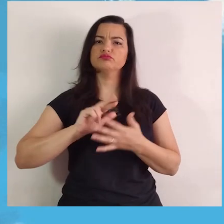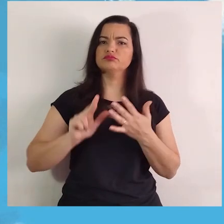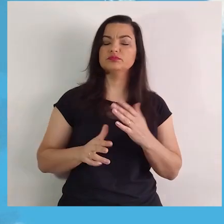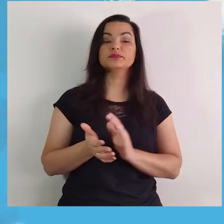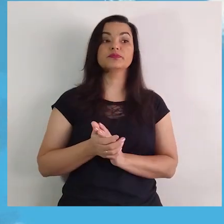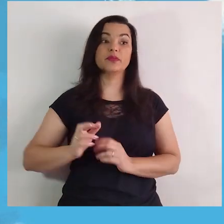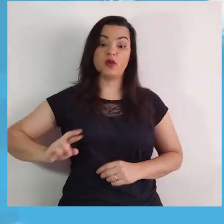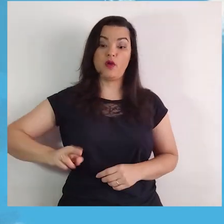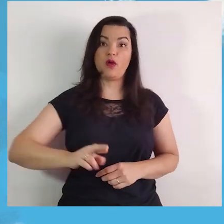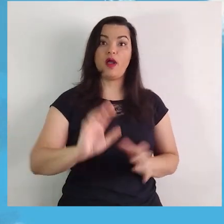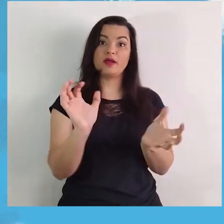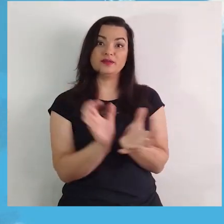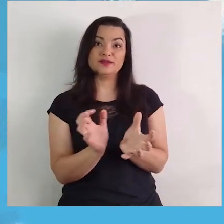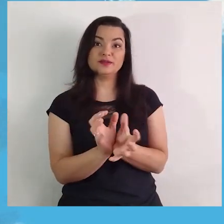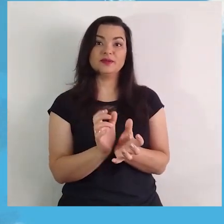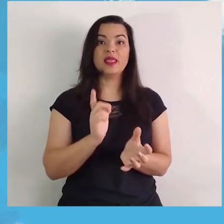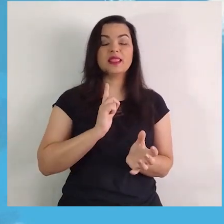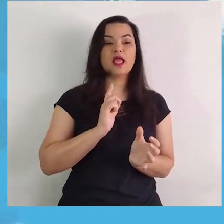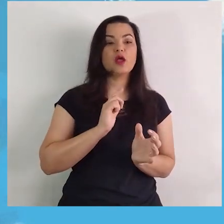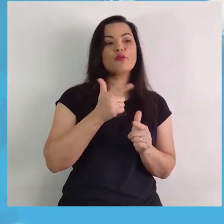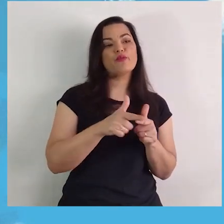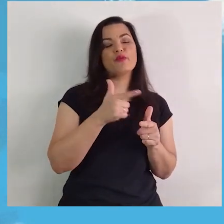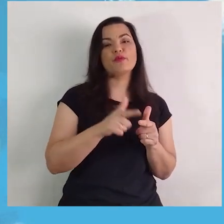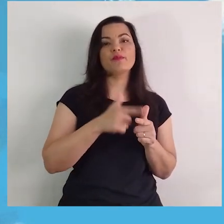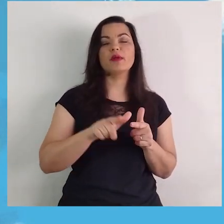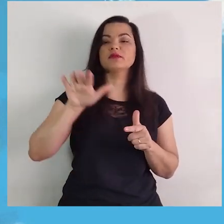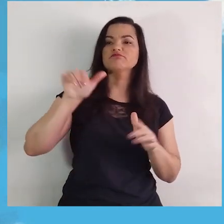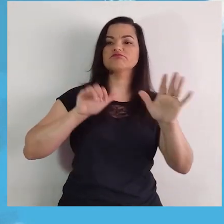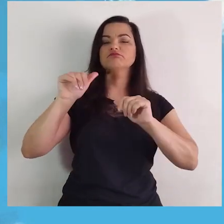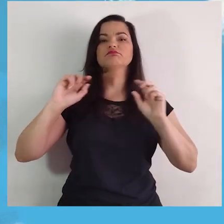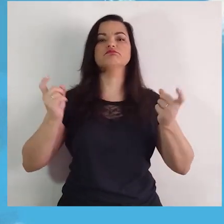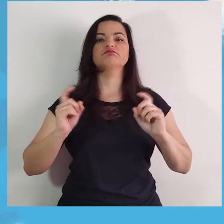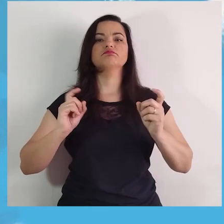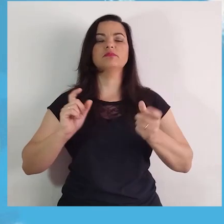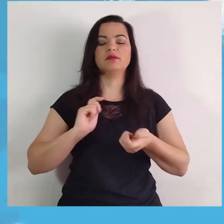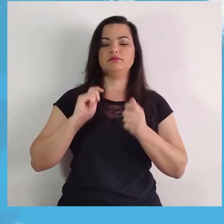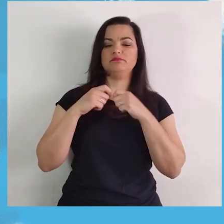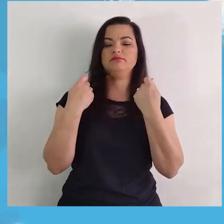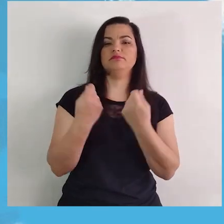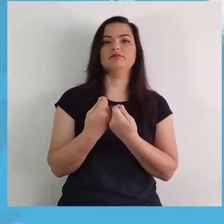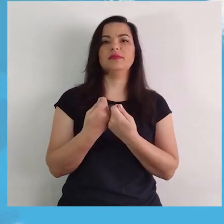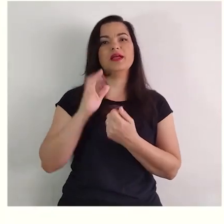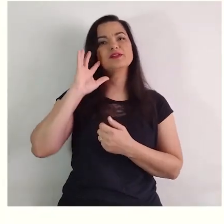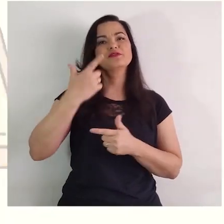probleminha e eles fizeram uma assembleia para resolver esse problema. Veja